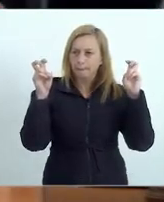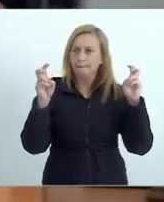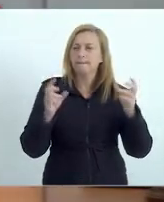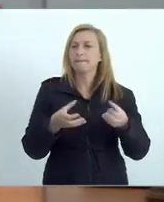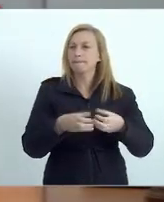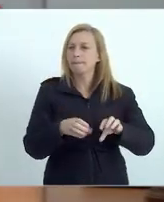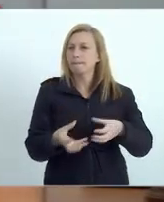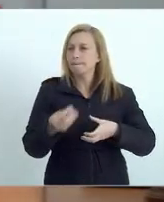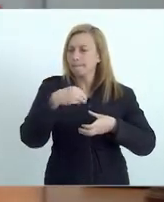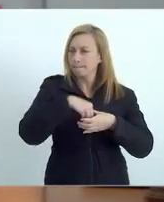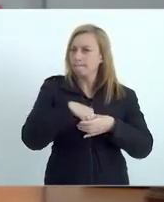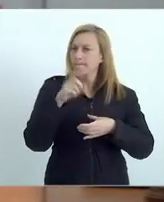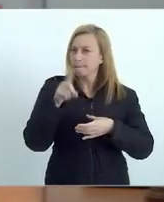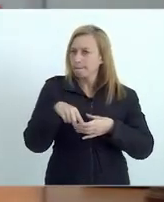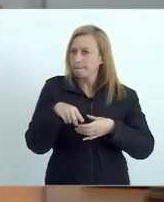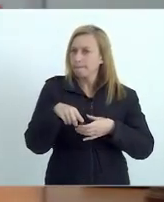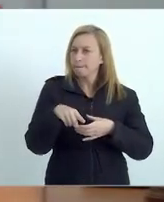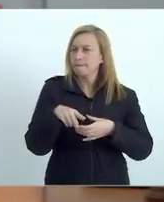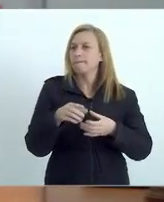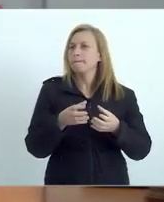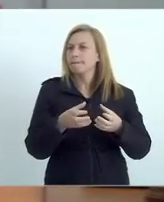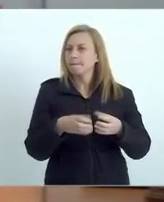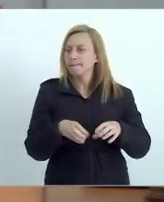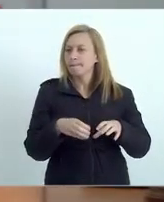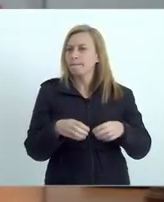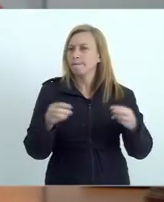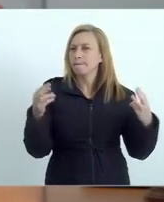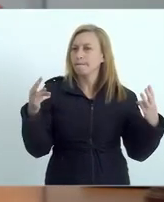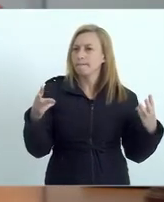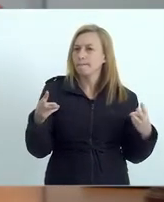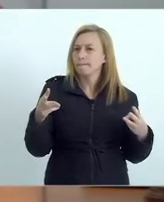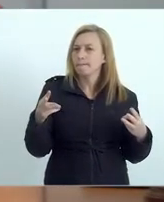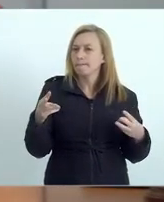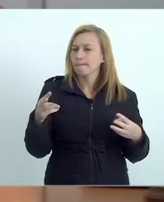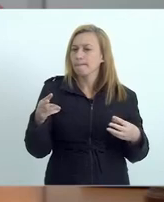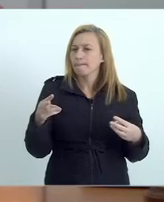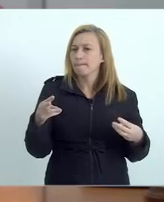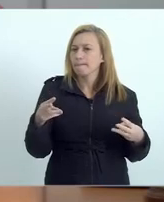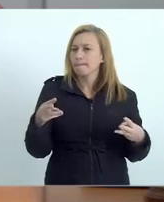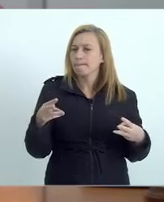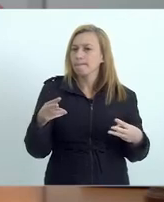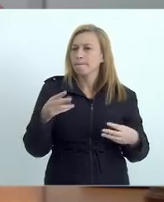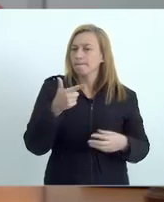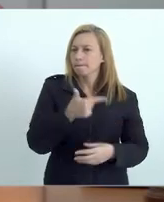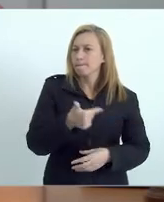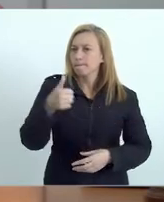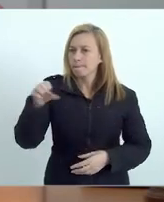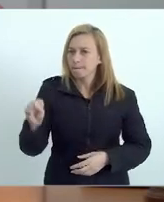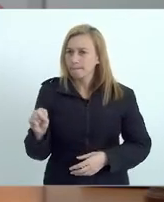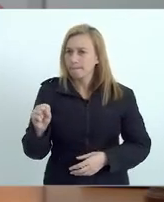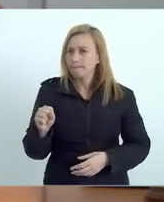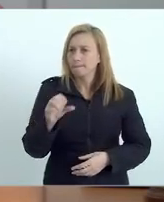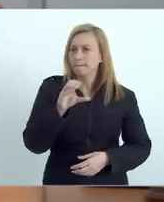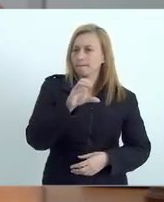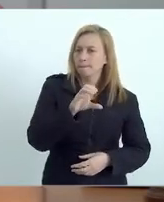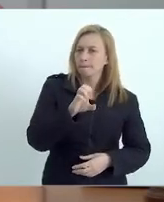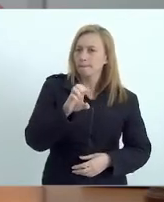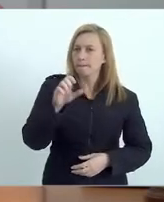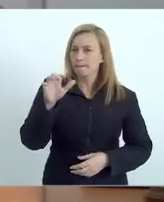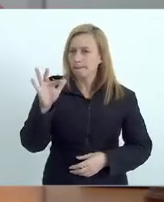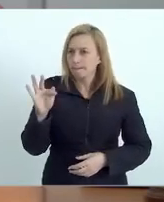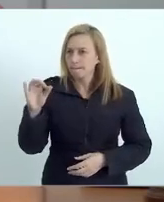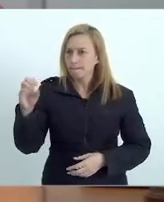que são de concursos internos né que é o curso de habilitação ao oficialato do de 2018 e o chefe O